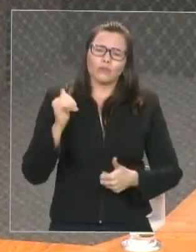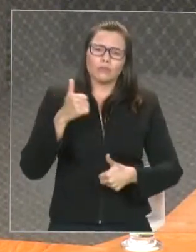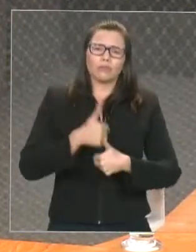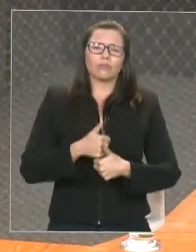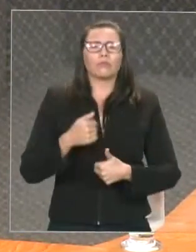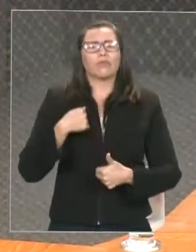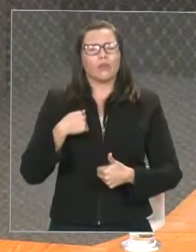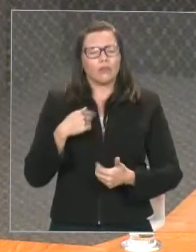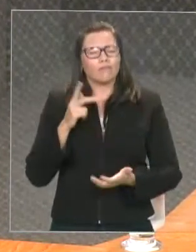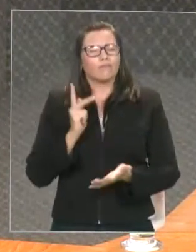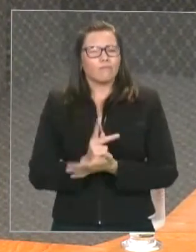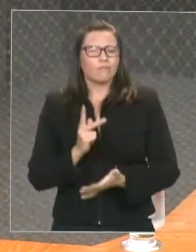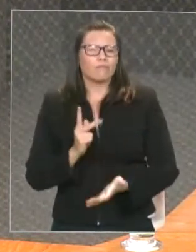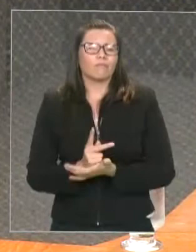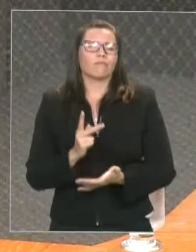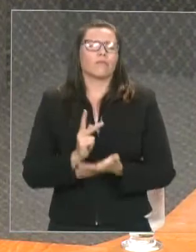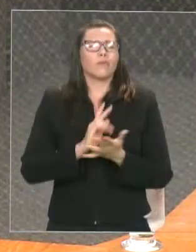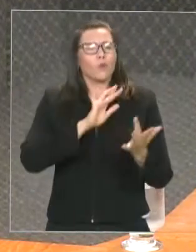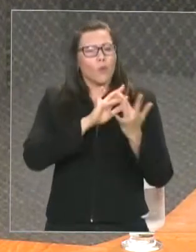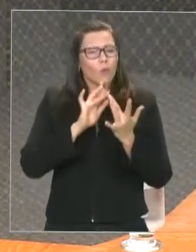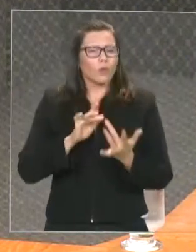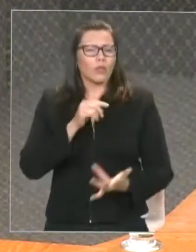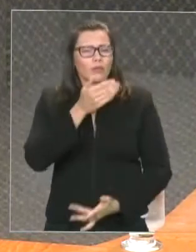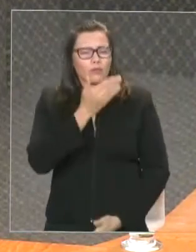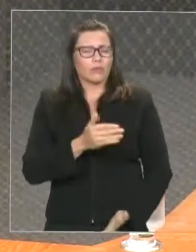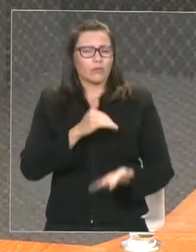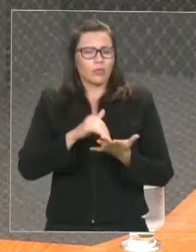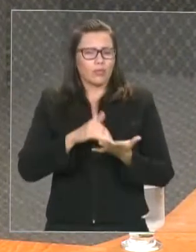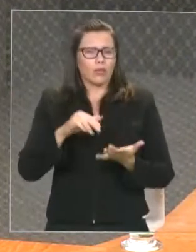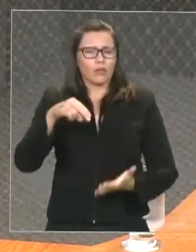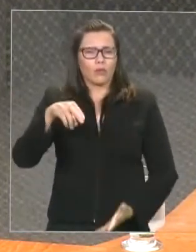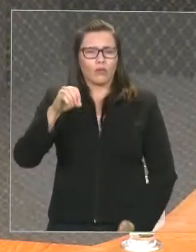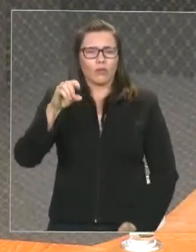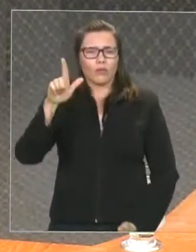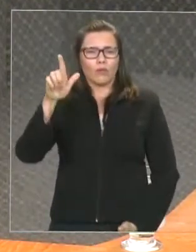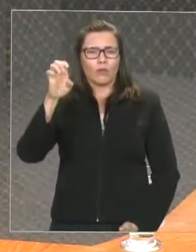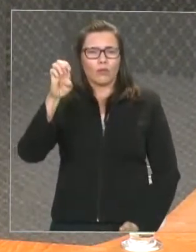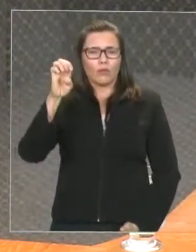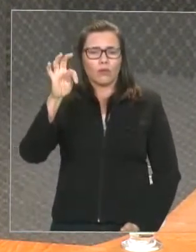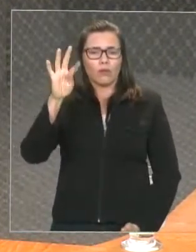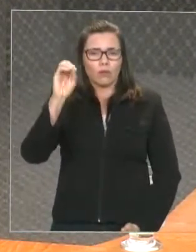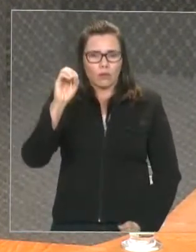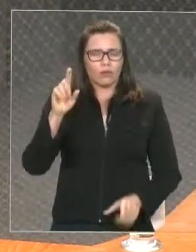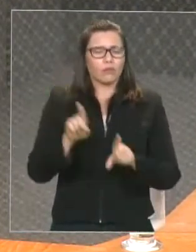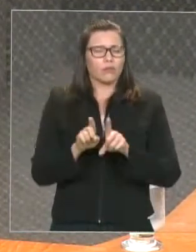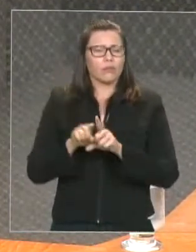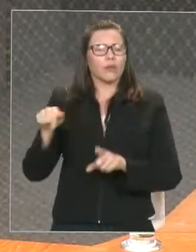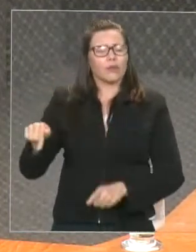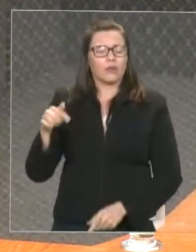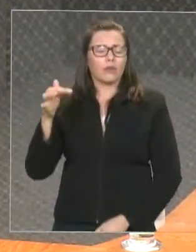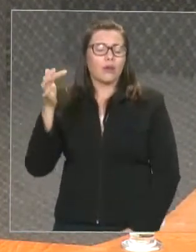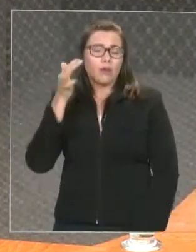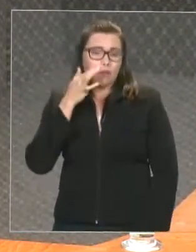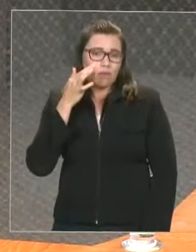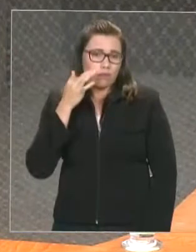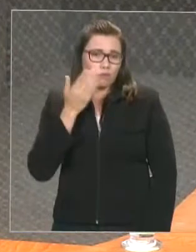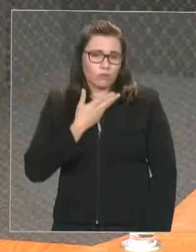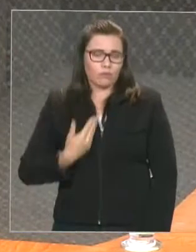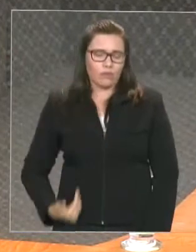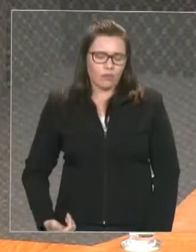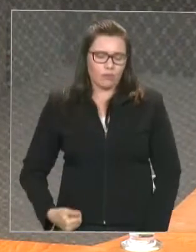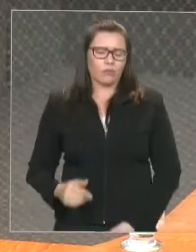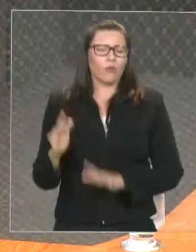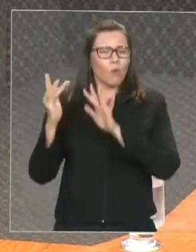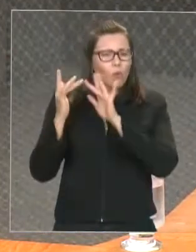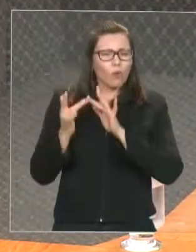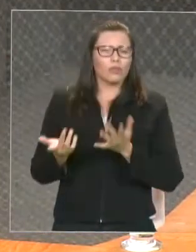Cleito Noleto insistentemente sobre a recuperação da MA-138 e o asfaltamento. E agora, para minha felicidade, para